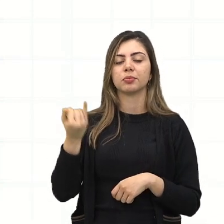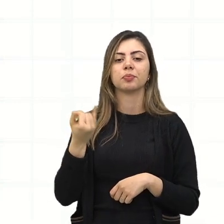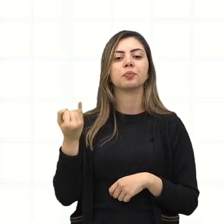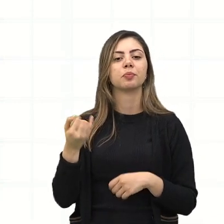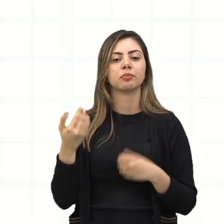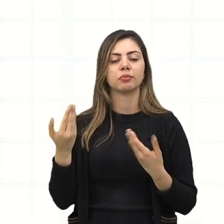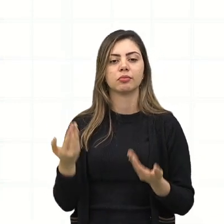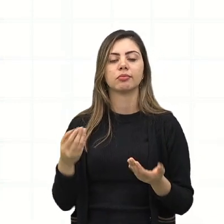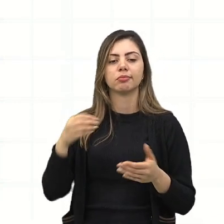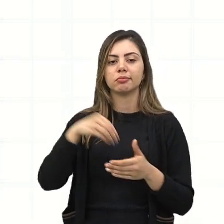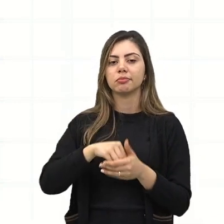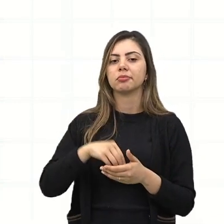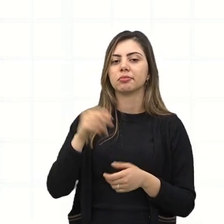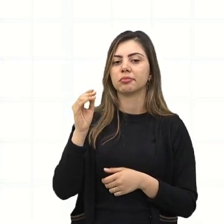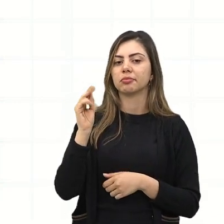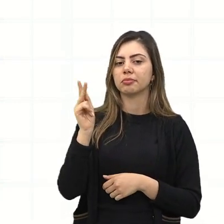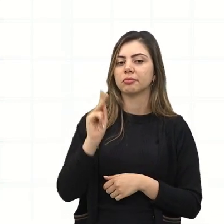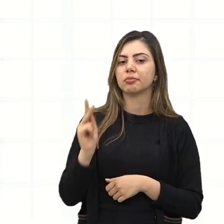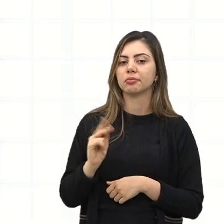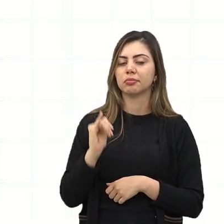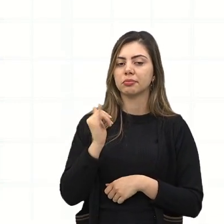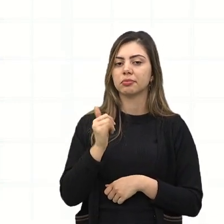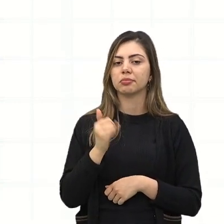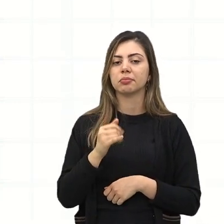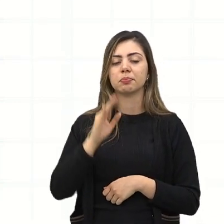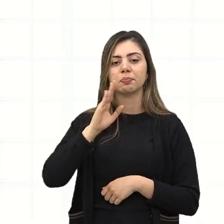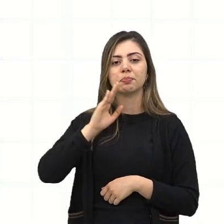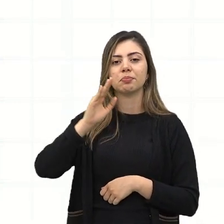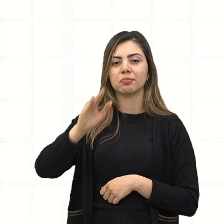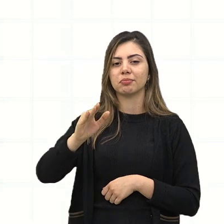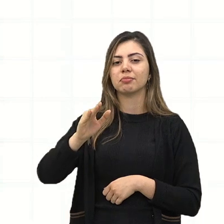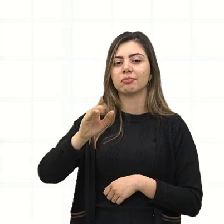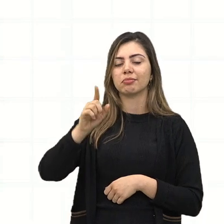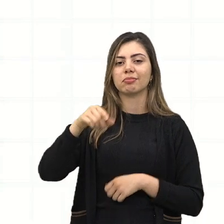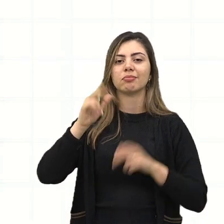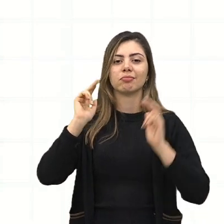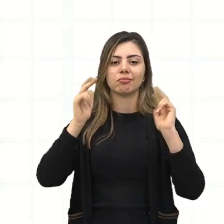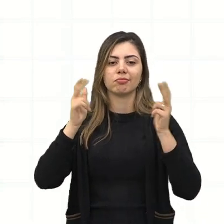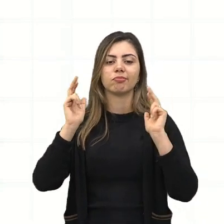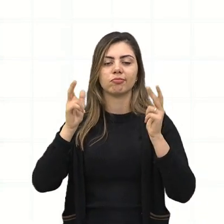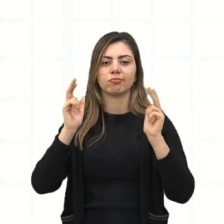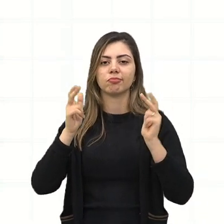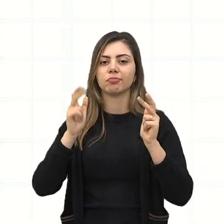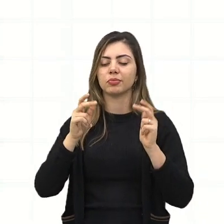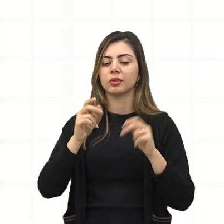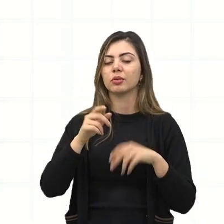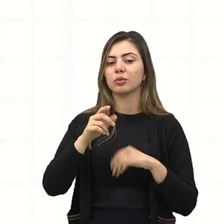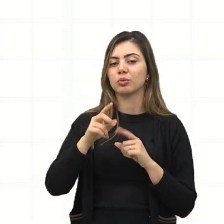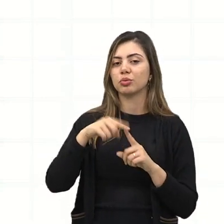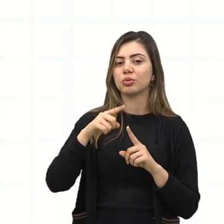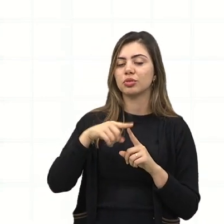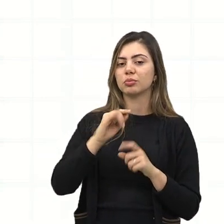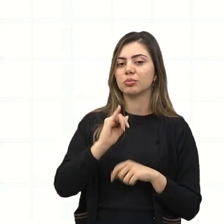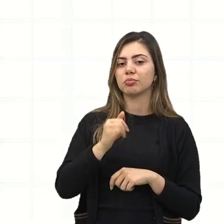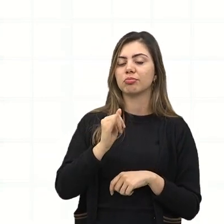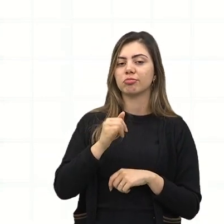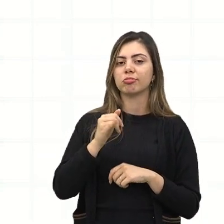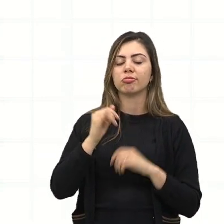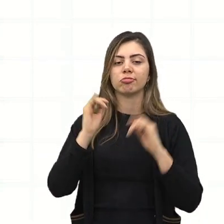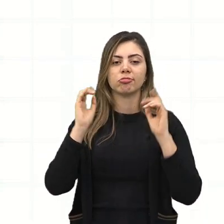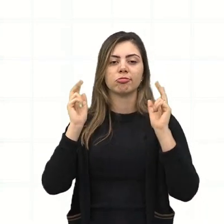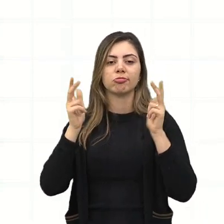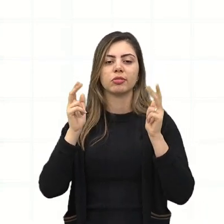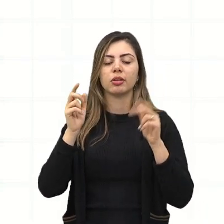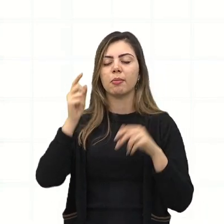justamente importantes, principalmente numa narrativa de aventura, para deixar o meu leitor imerso, para ele